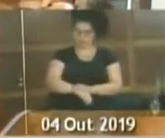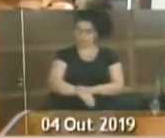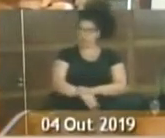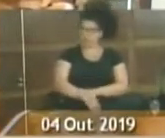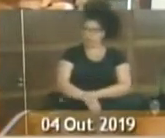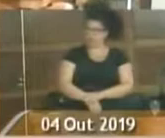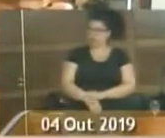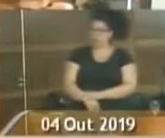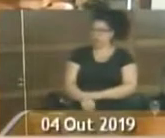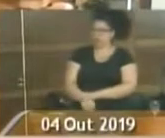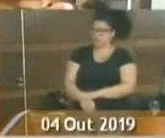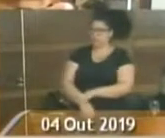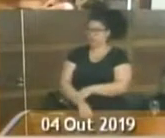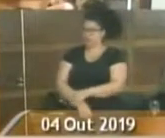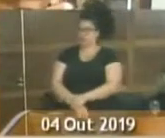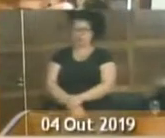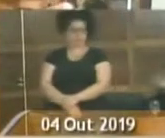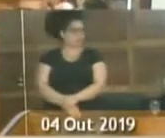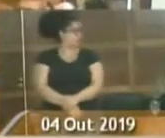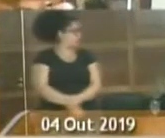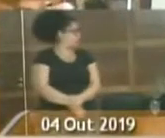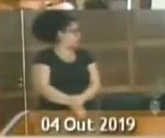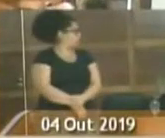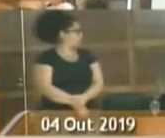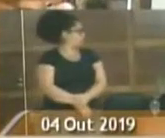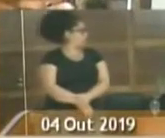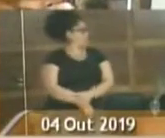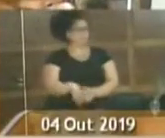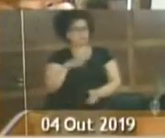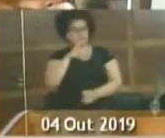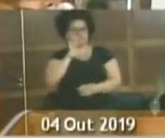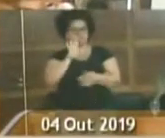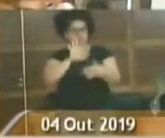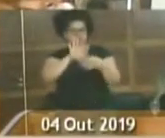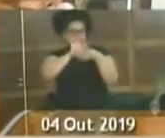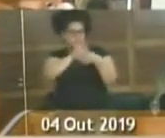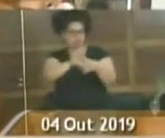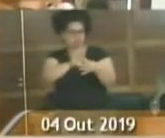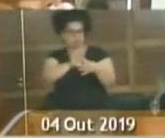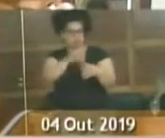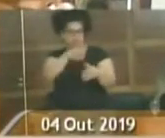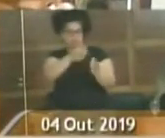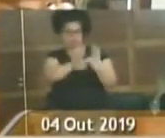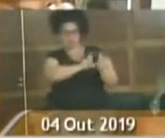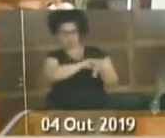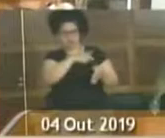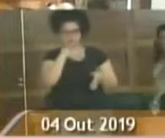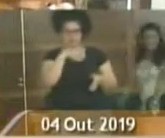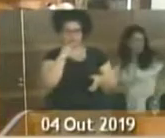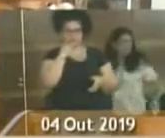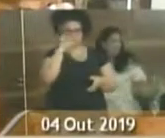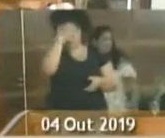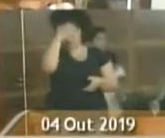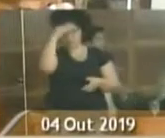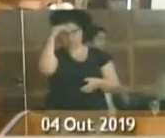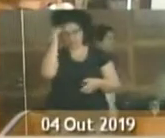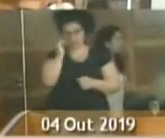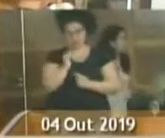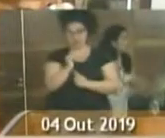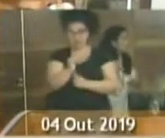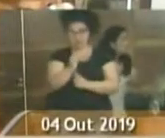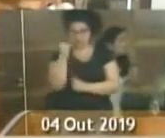Quero aqui... Vou fazer um pequeno complemento, crianças, que ficou faltando, eu esqueci de dar uma